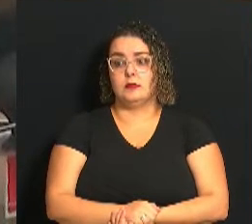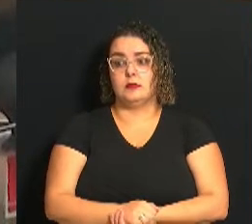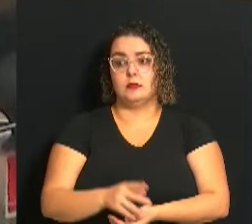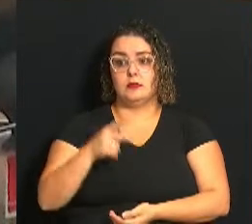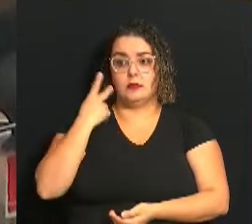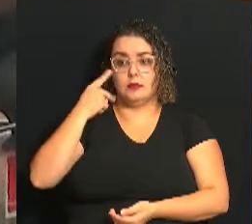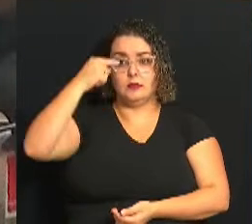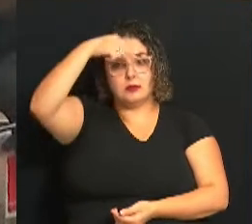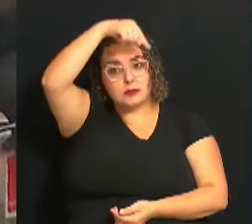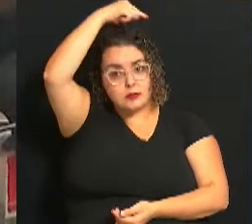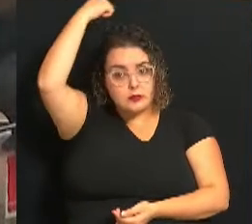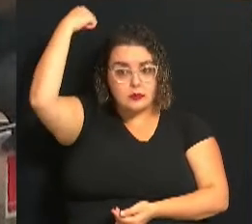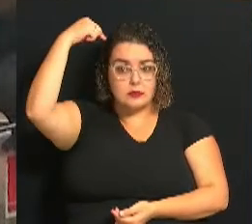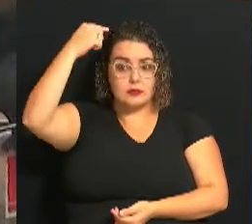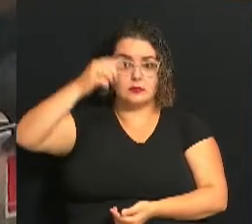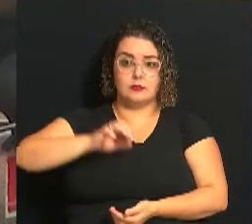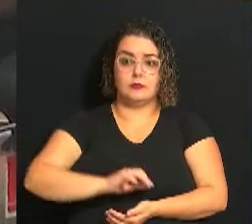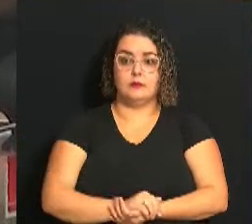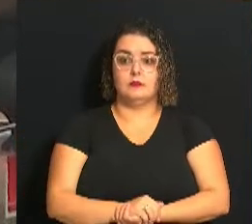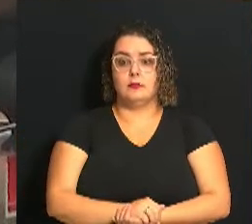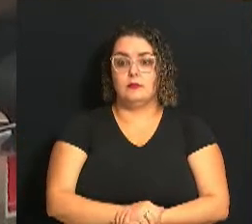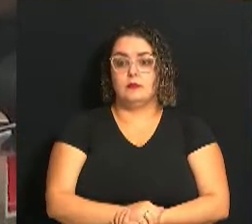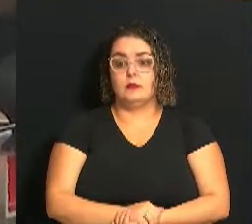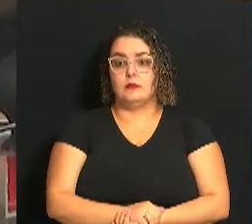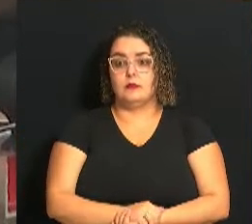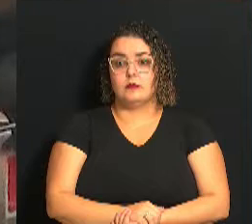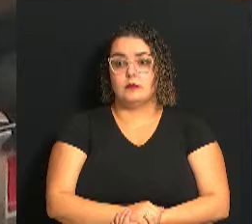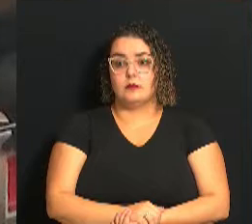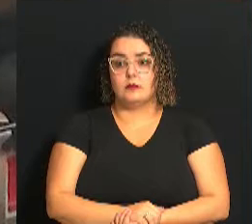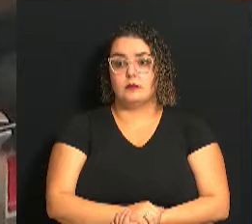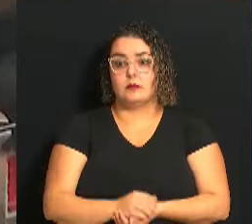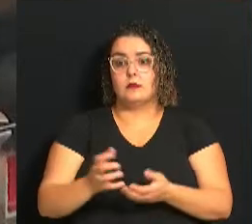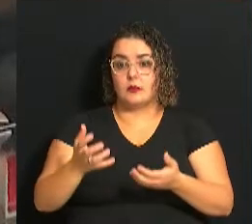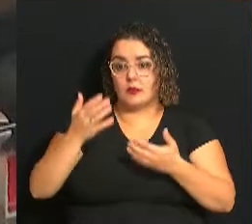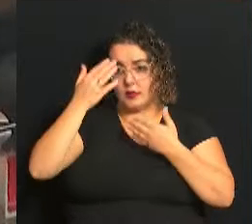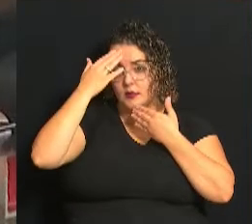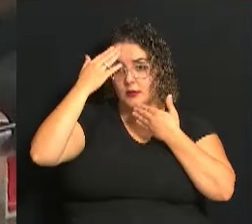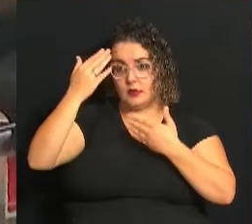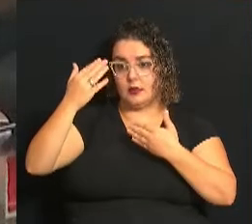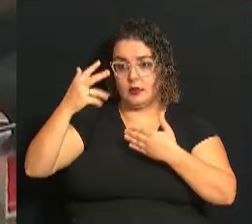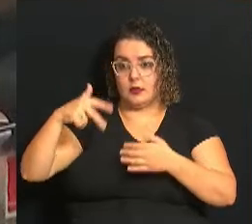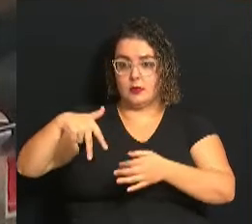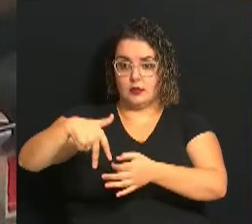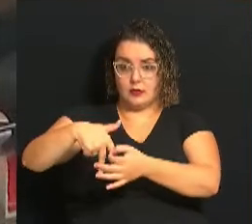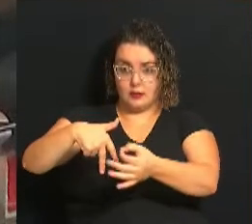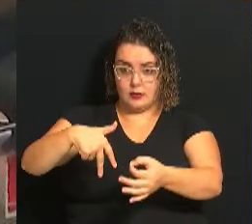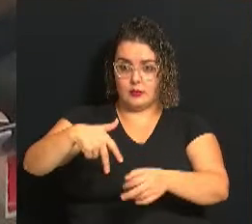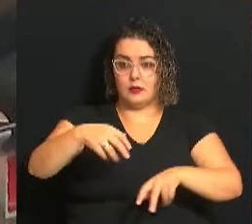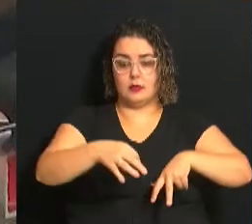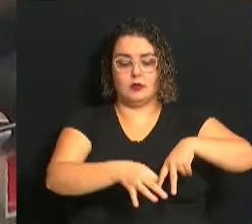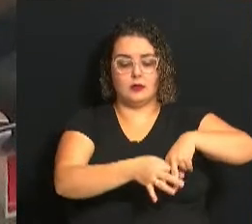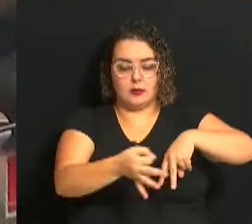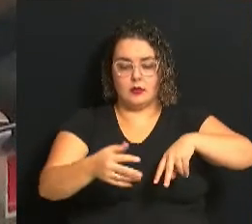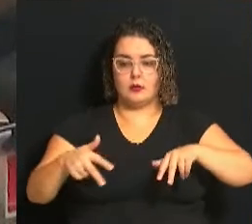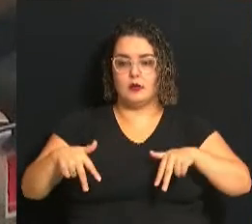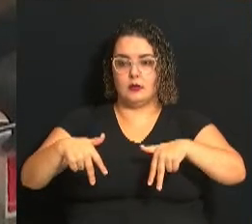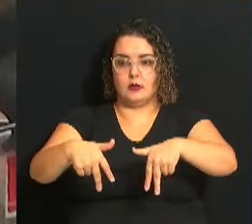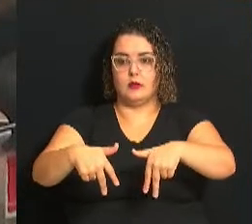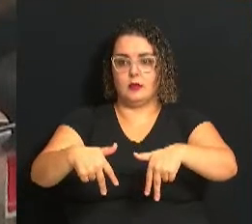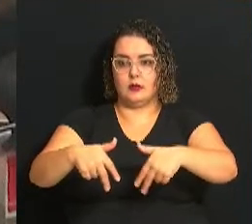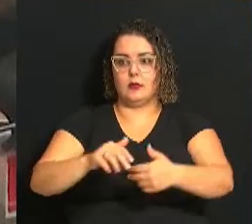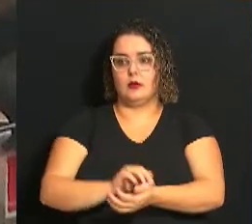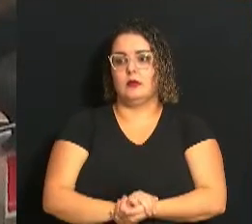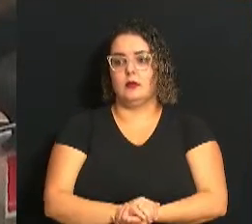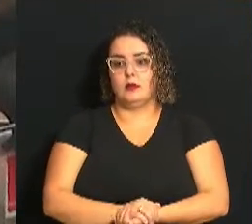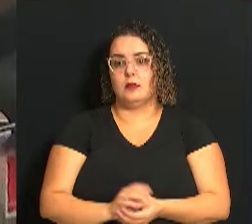Gaspar, por gentileza. Eu queria agradecer a disponibilidade do Gustavo, da Ângela, de todos